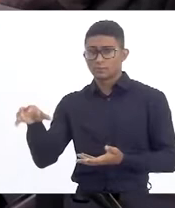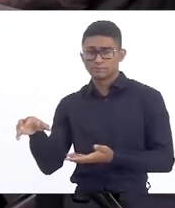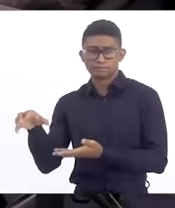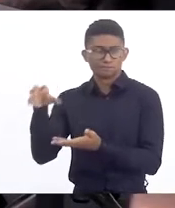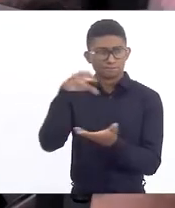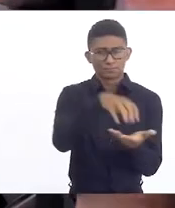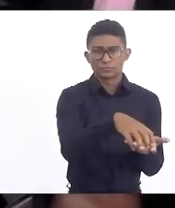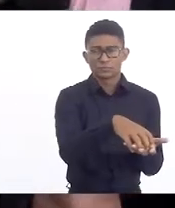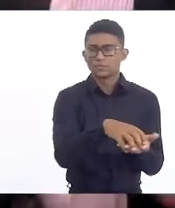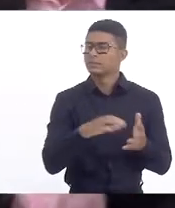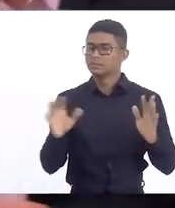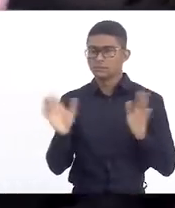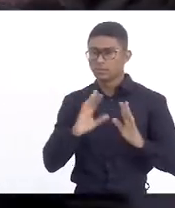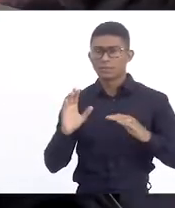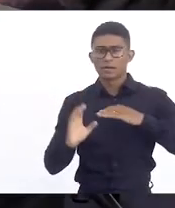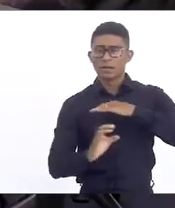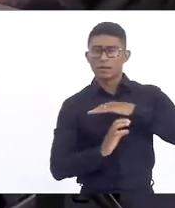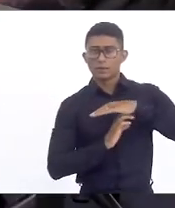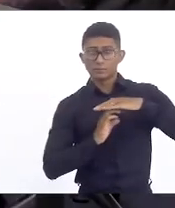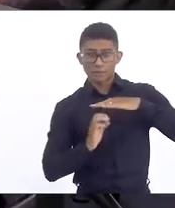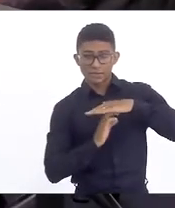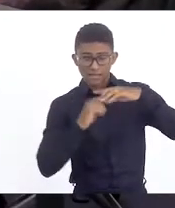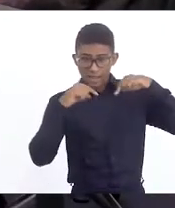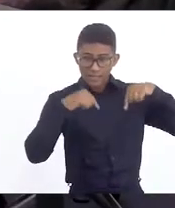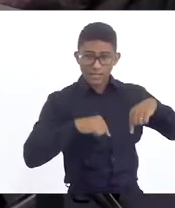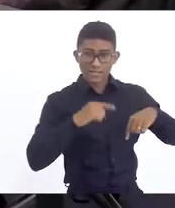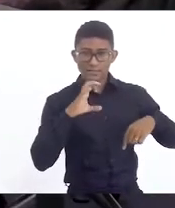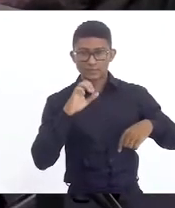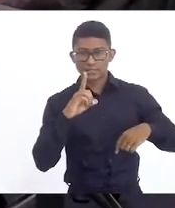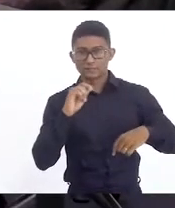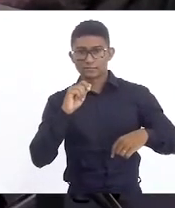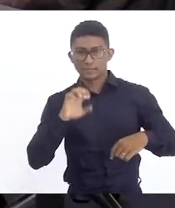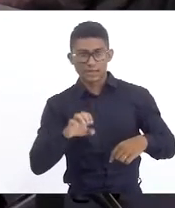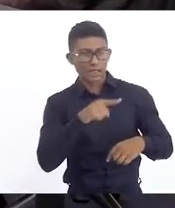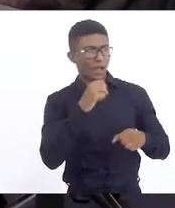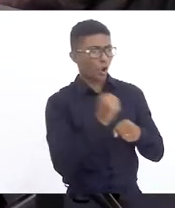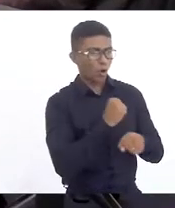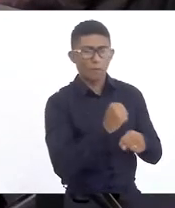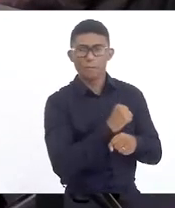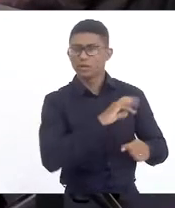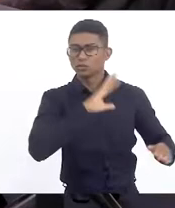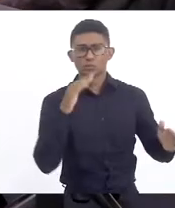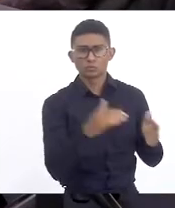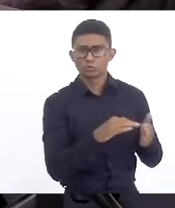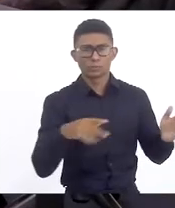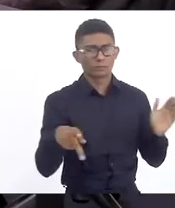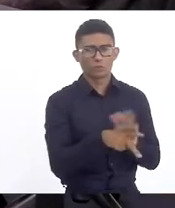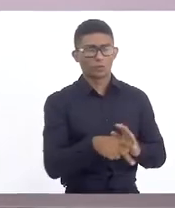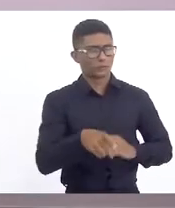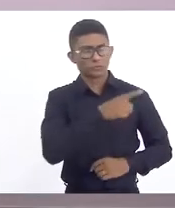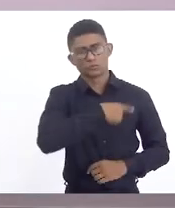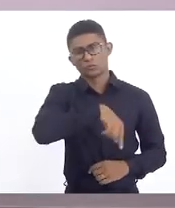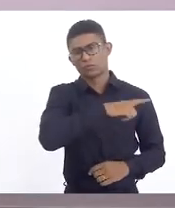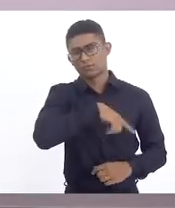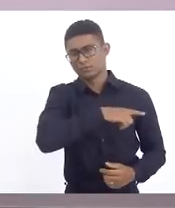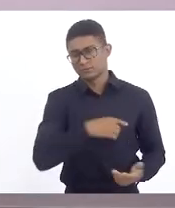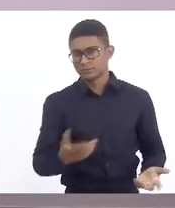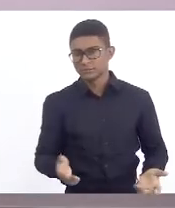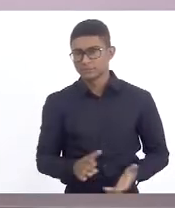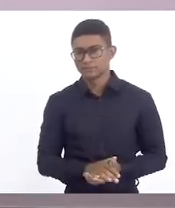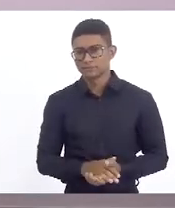nossa. Até o final? Até o final da adutora, até o reservatório, sim. Que a responsável ficou, depois